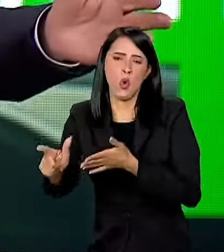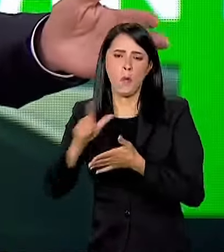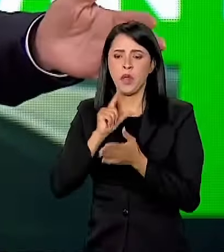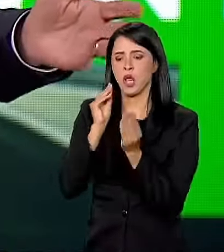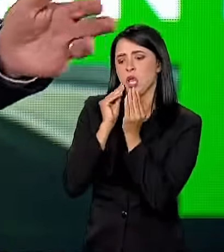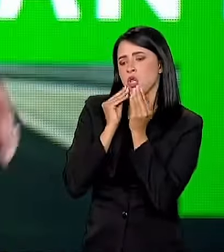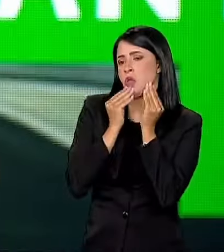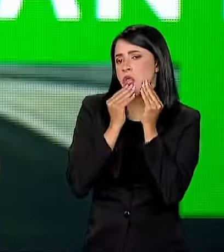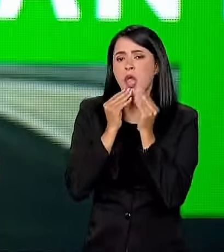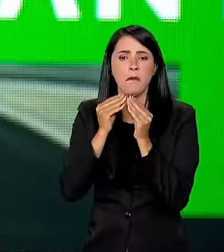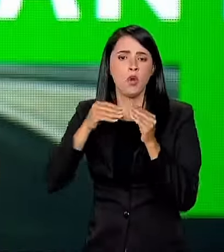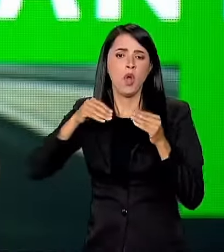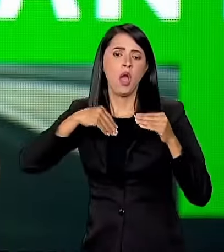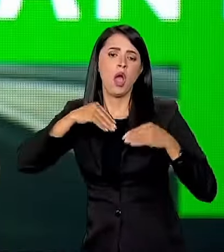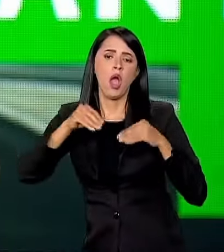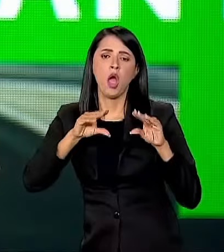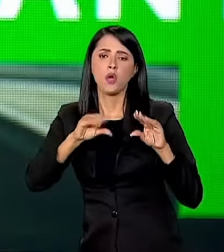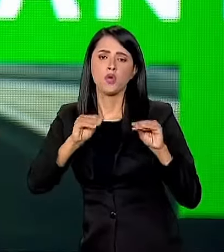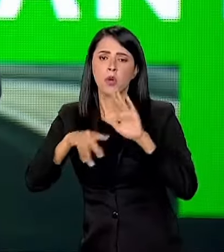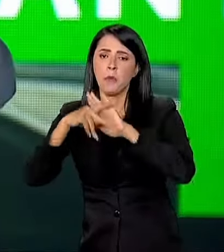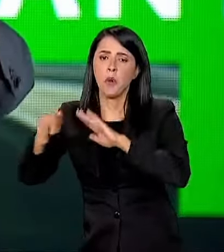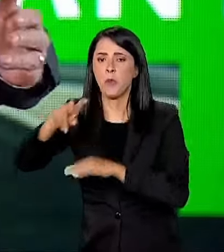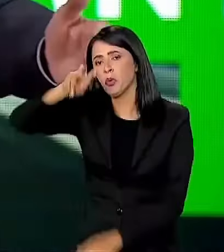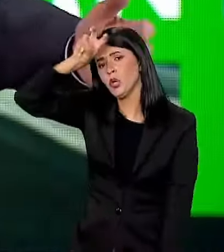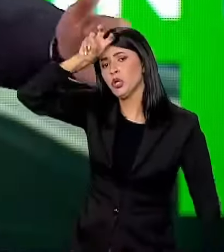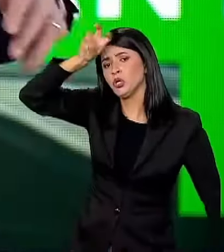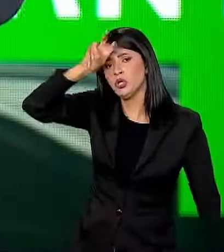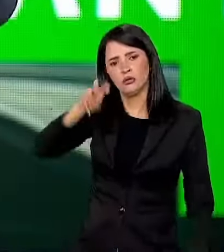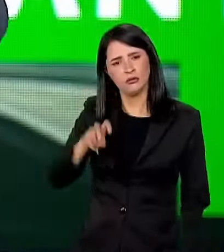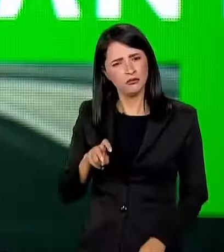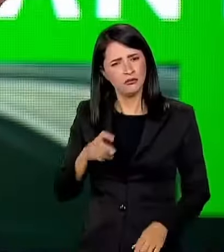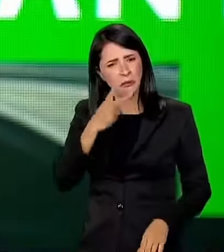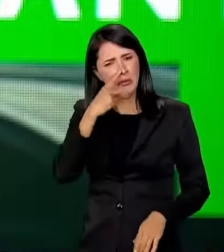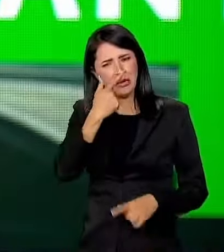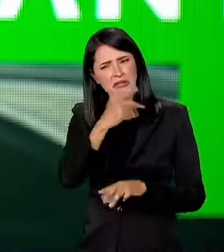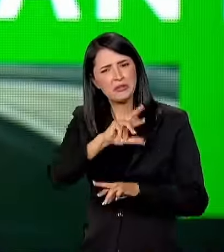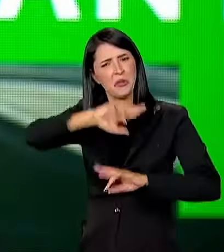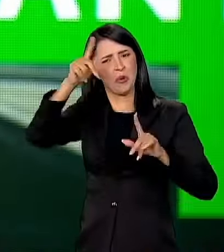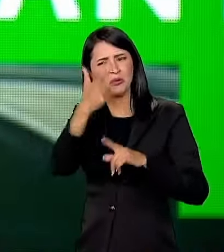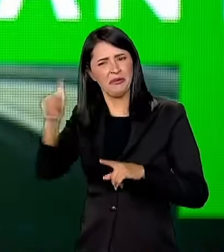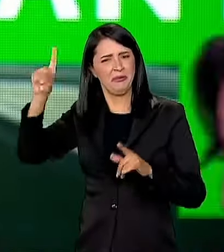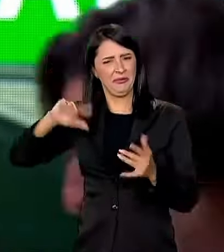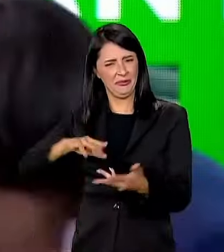algodão do Egito. Como se fosse uma coisa de outro mundo.